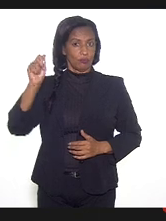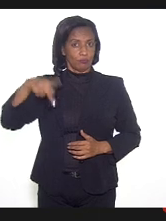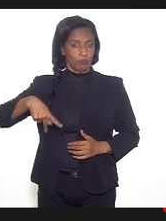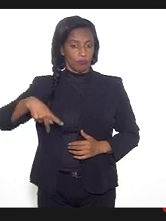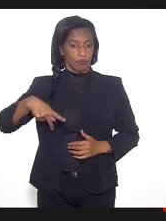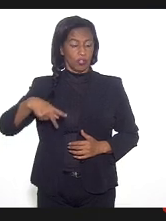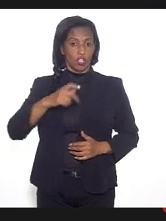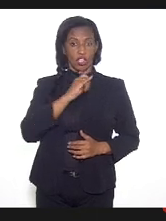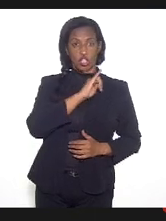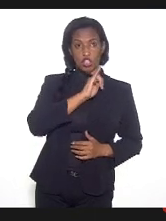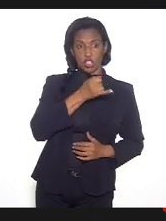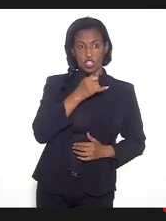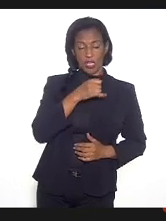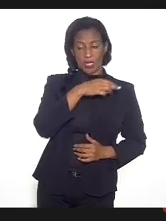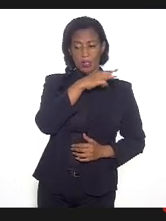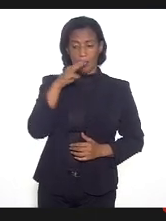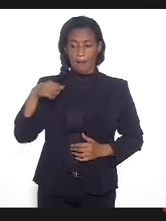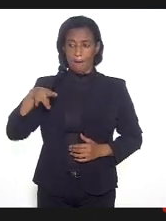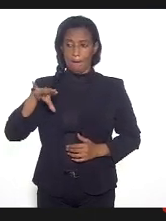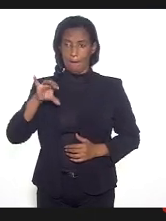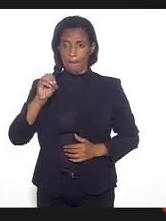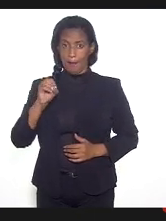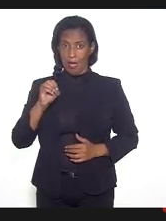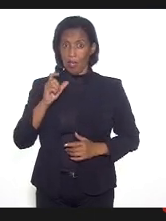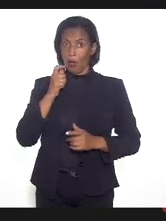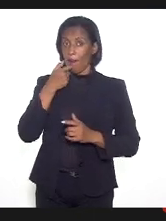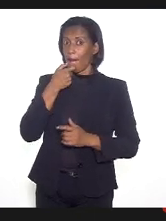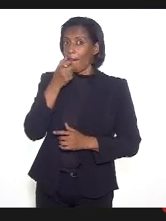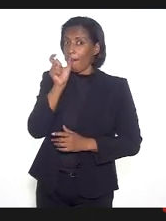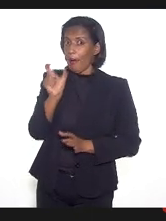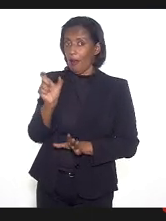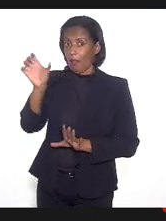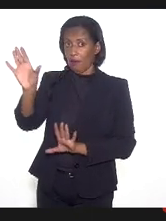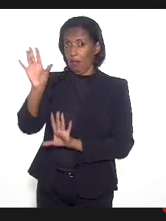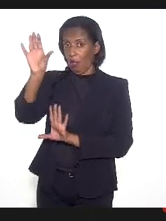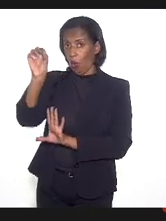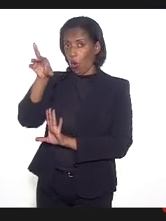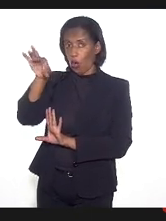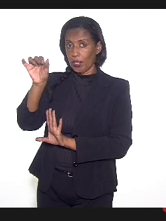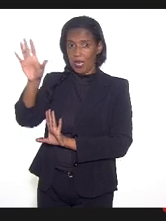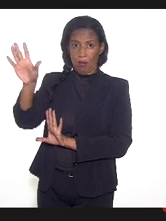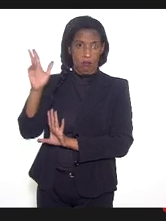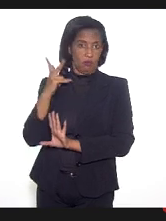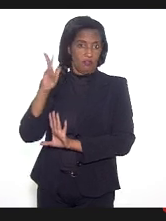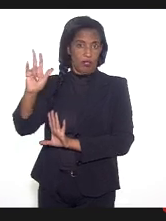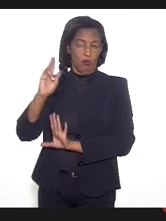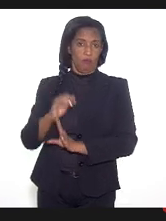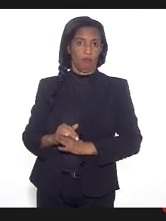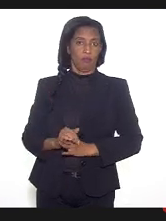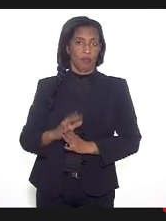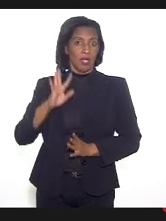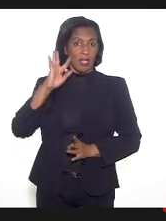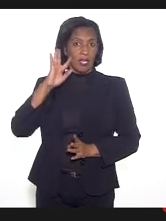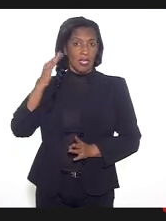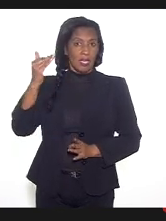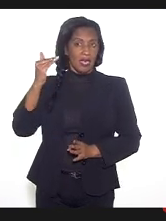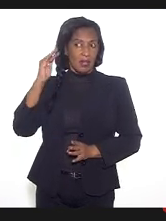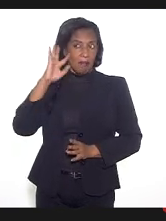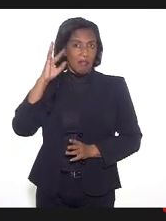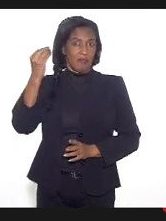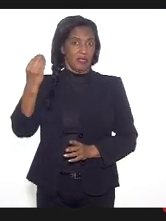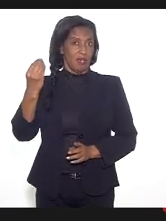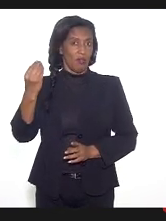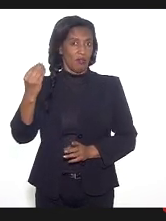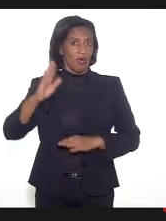do janeiro até maio, segundo palavras do coronel, já aposentaram 900. E a previsão é que mais 1.700